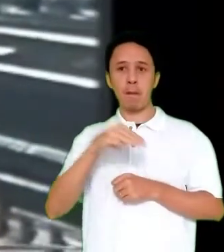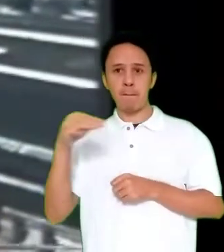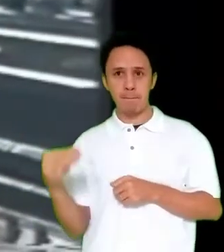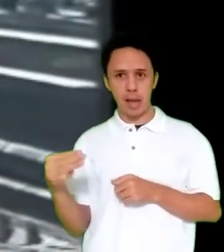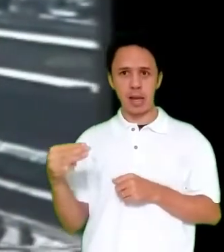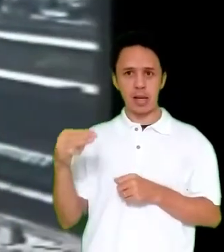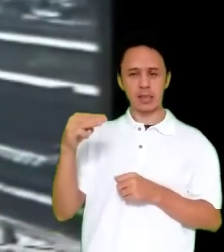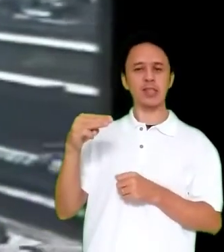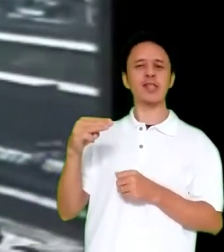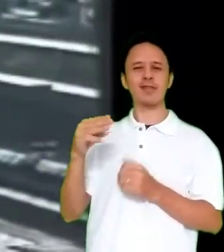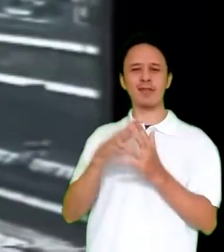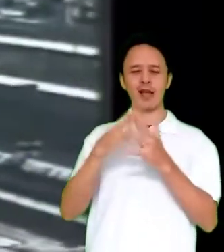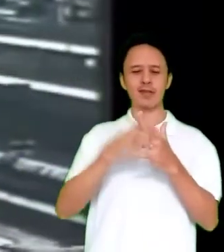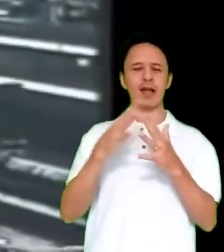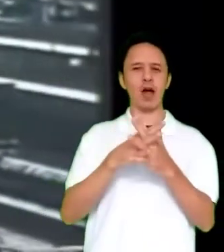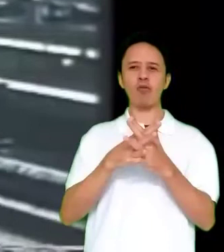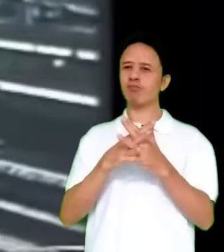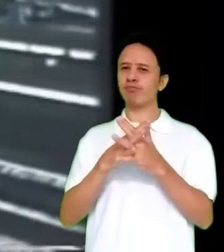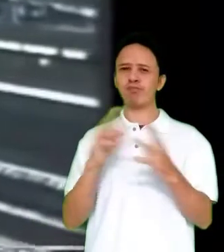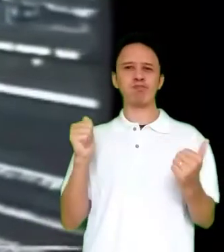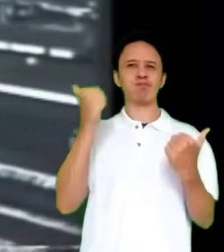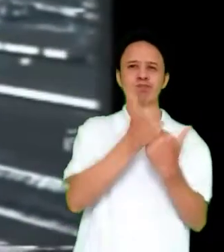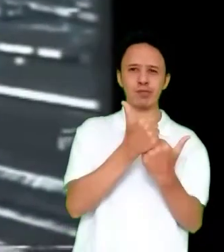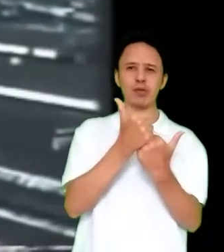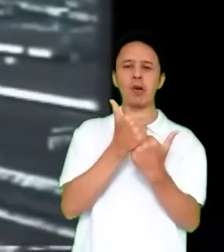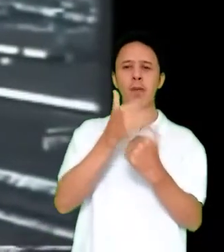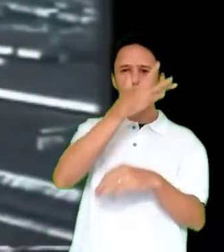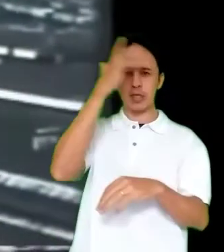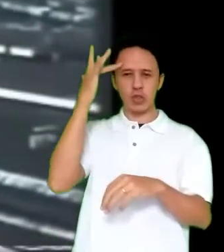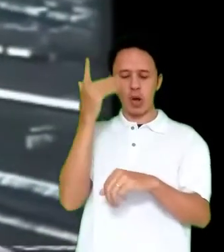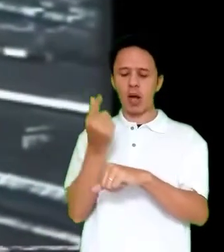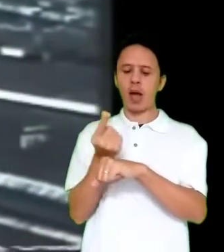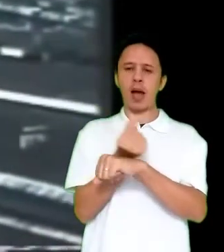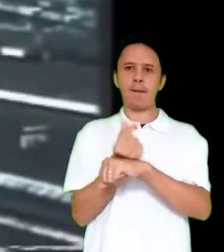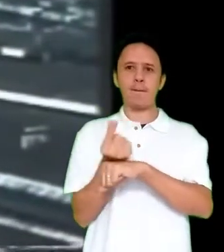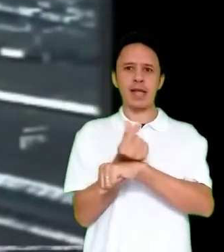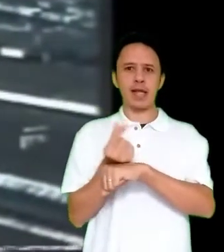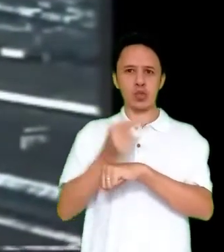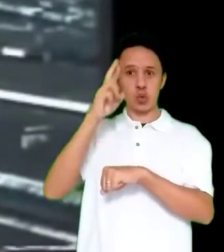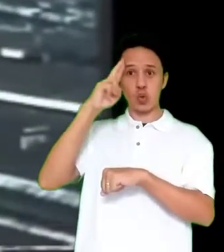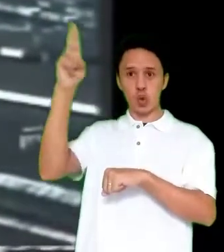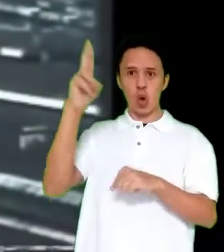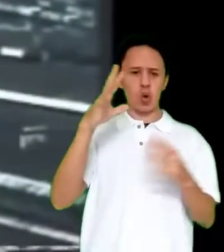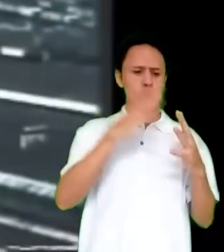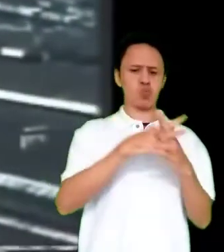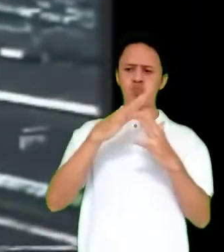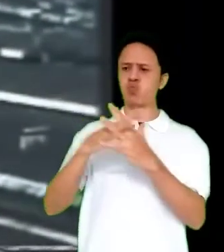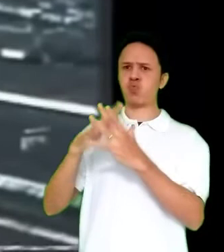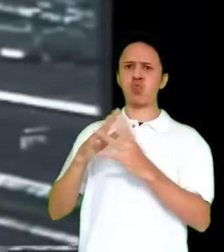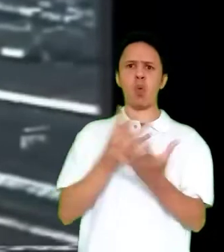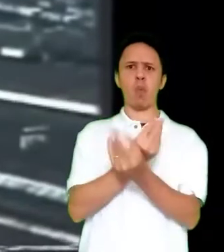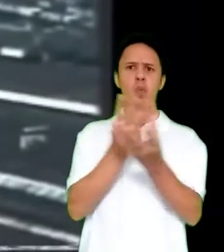do mestre tecelão, semi-industrial e semi-fazendeiro, apareceu o capitalista, proprietário de muitos teares